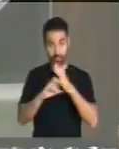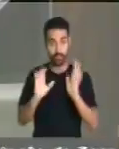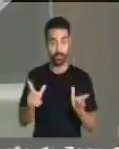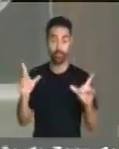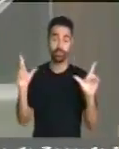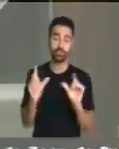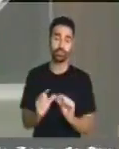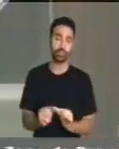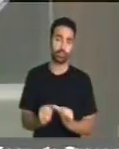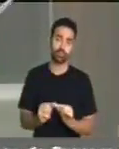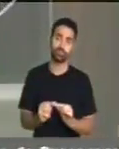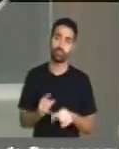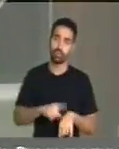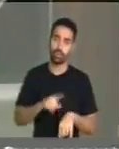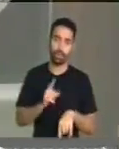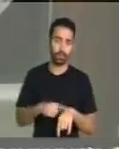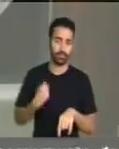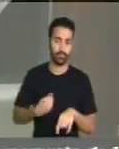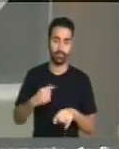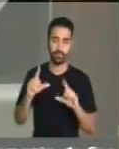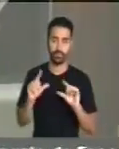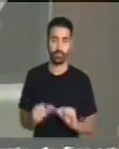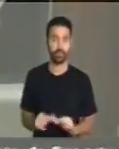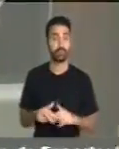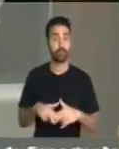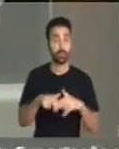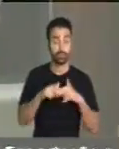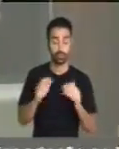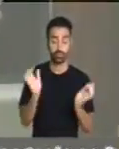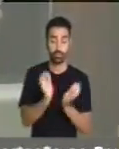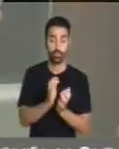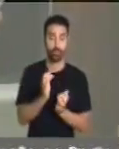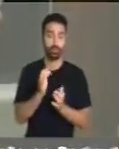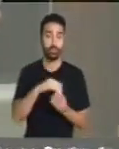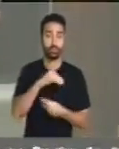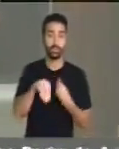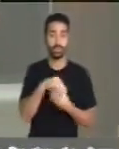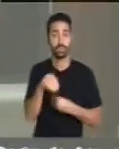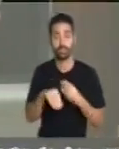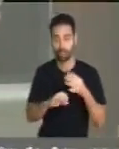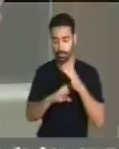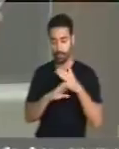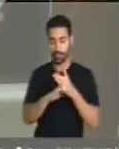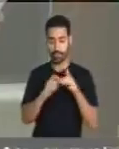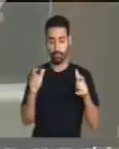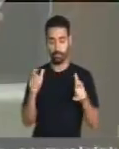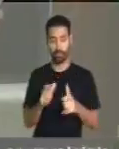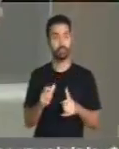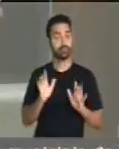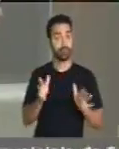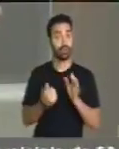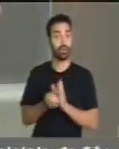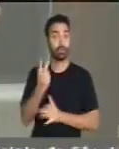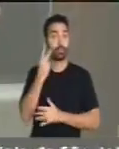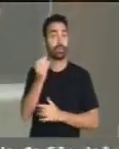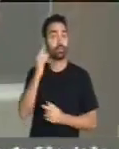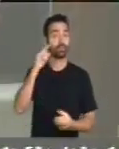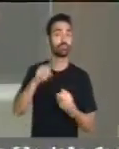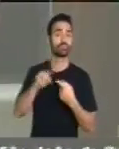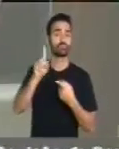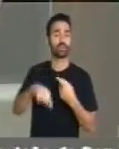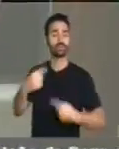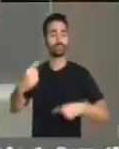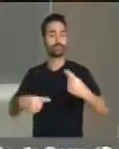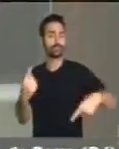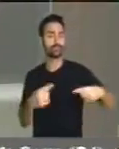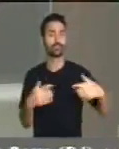nos últimos anos. Dessa forma, a Frente Parlamentar Mista da Micro e Pequena Empresa foi criada justamente para discutir os rumos